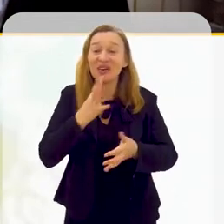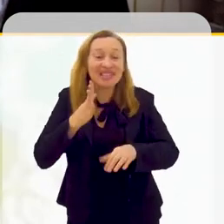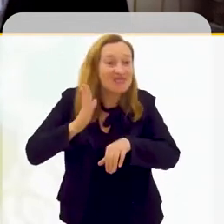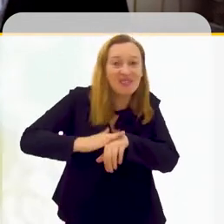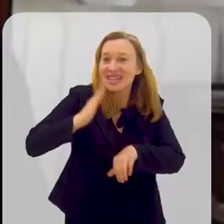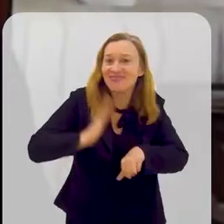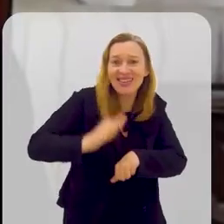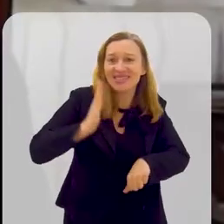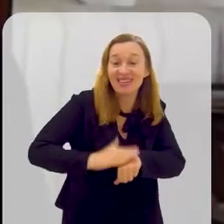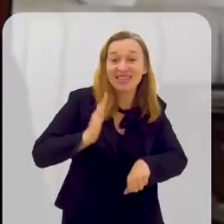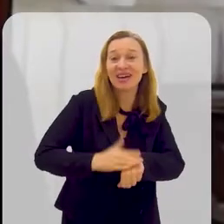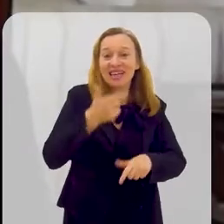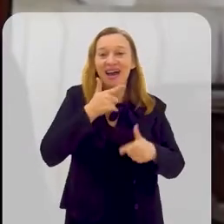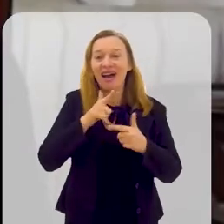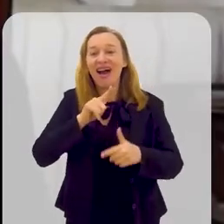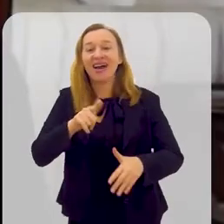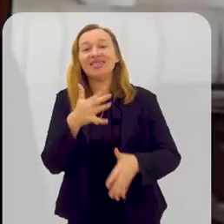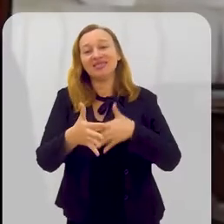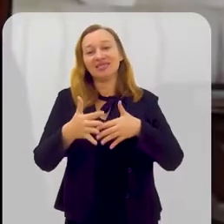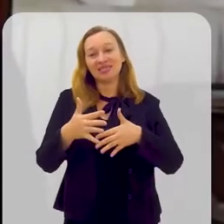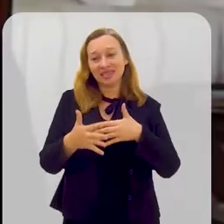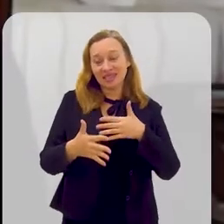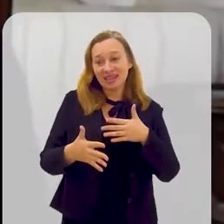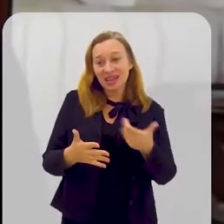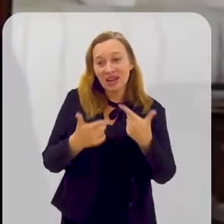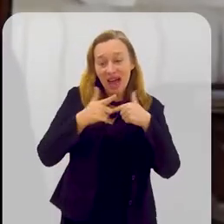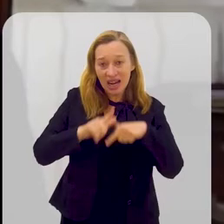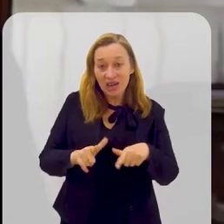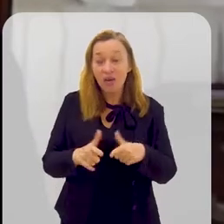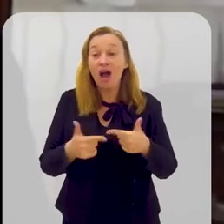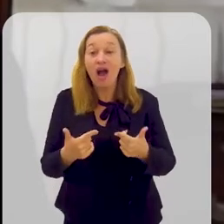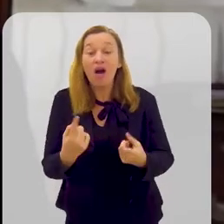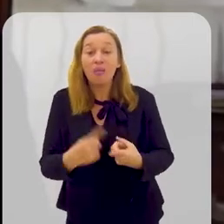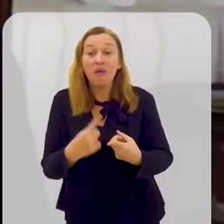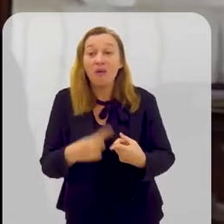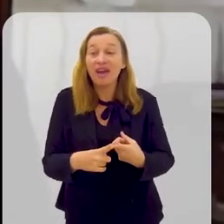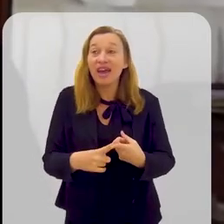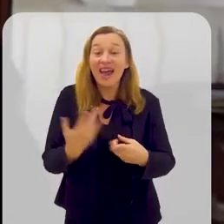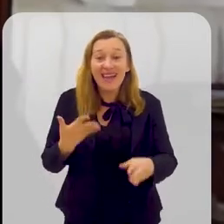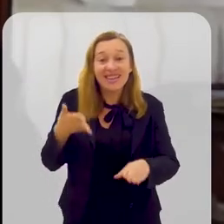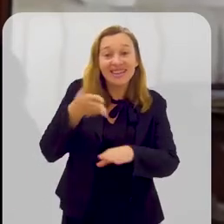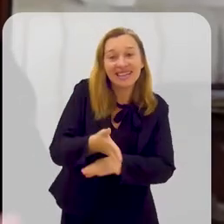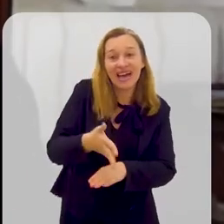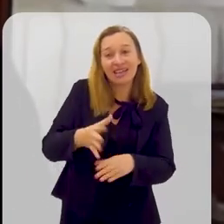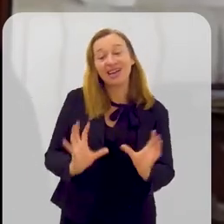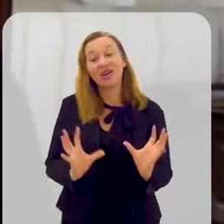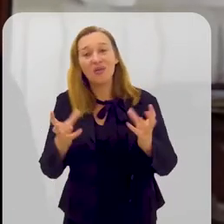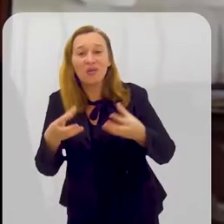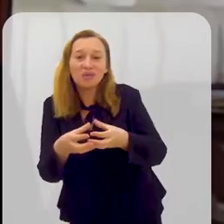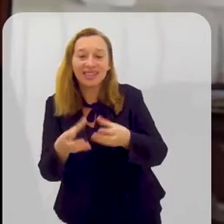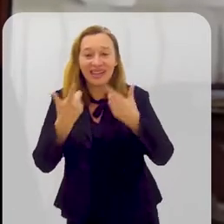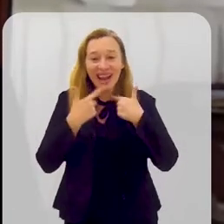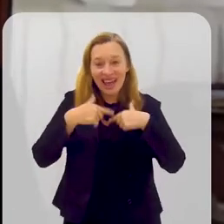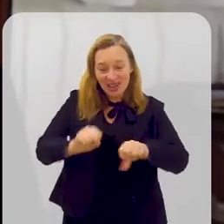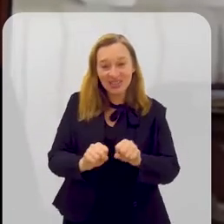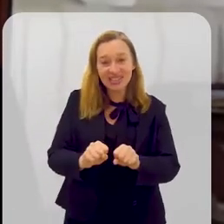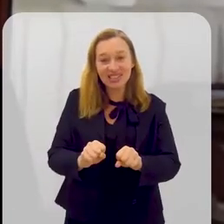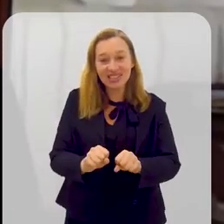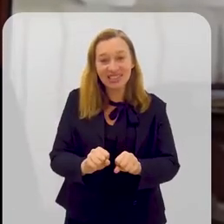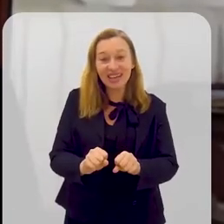quis conhecer mais e cada vez mais a língua de sinais porque era uma maneira dela entrar na comunidade